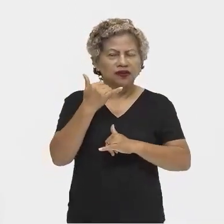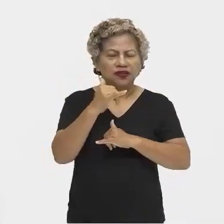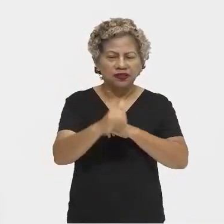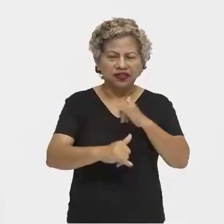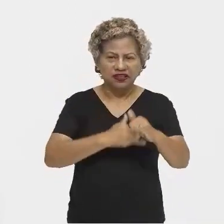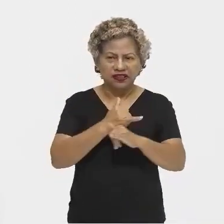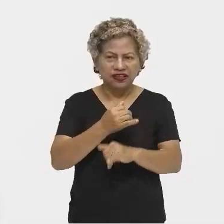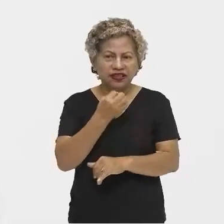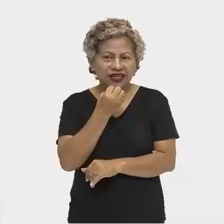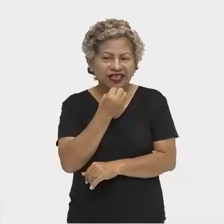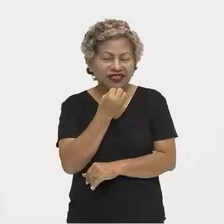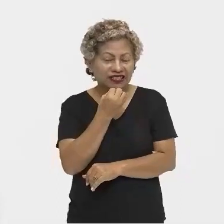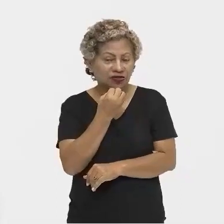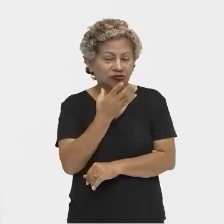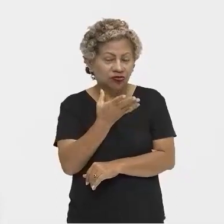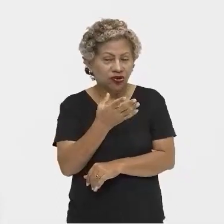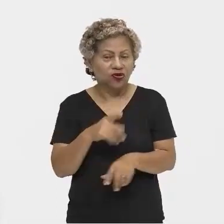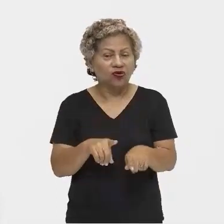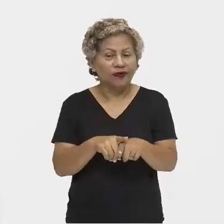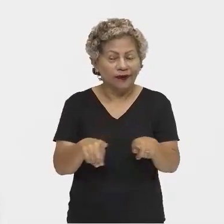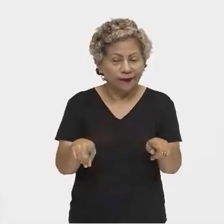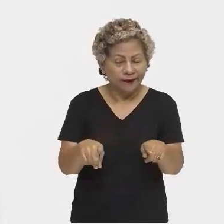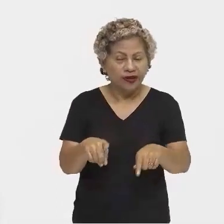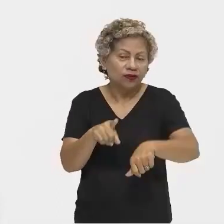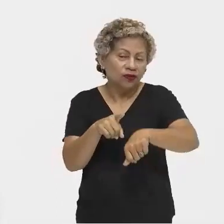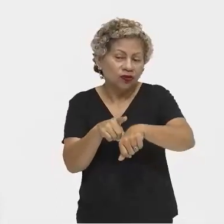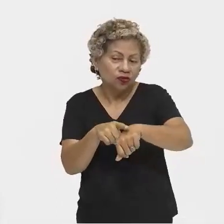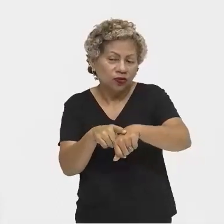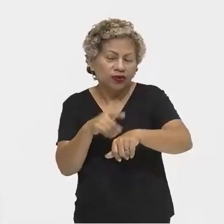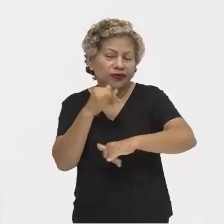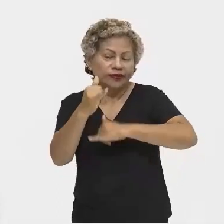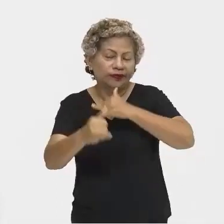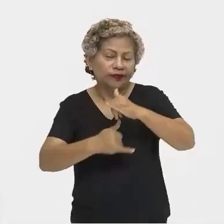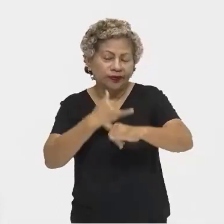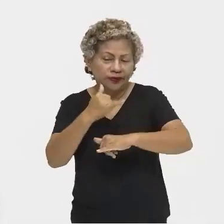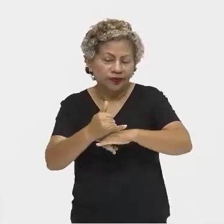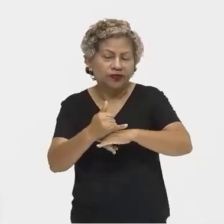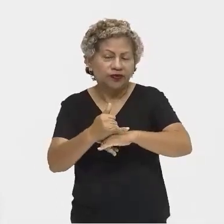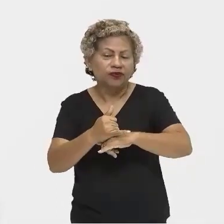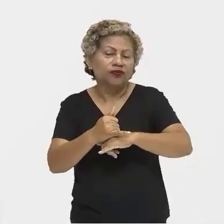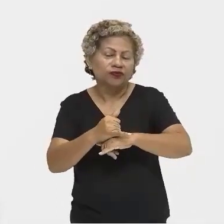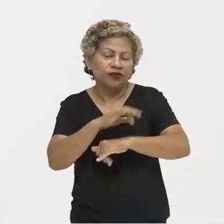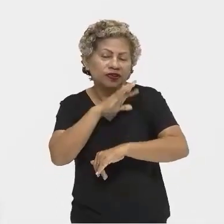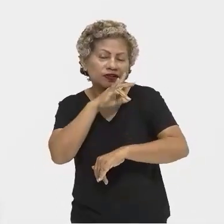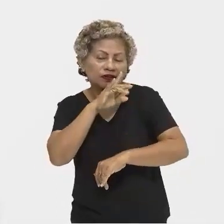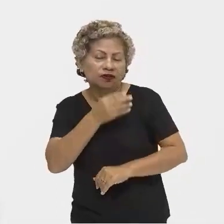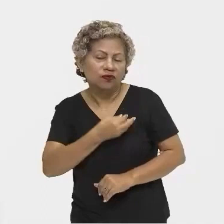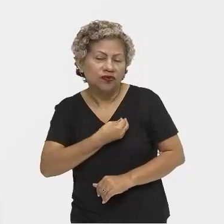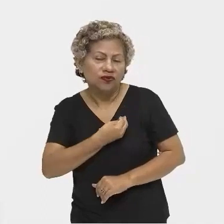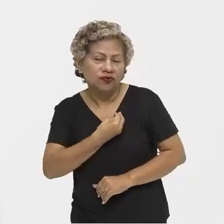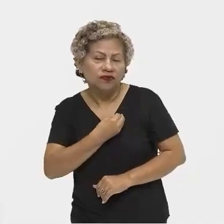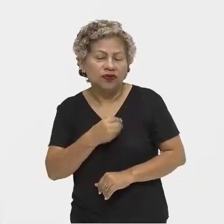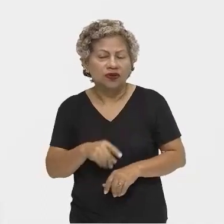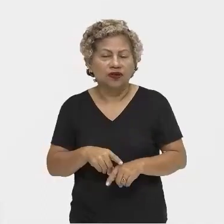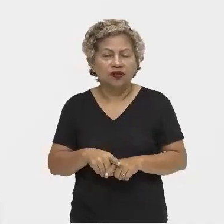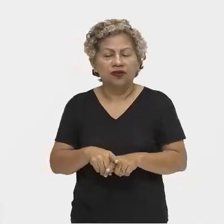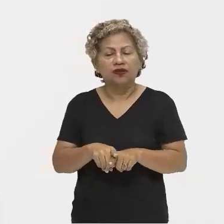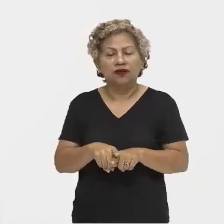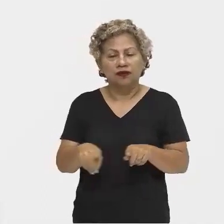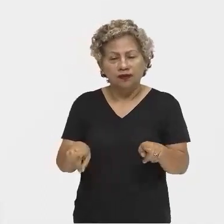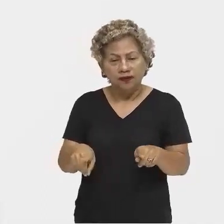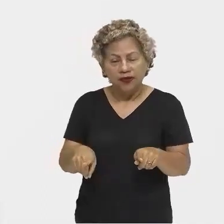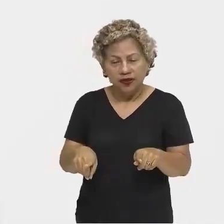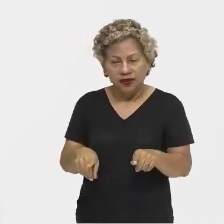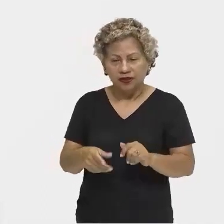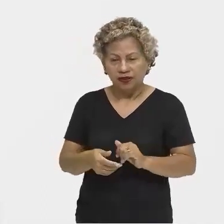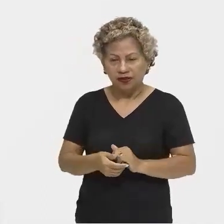É. Mas alguma hora ela vai nos atrapalhar, a não ser no momento que nós estamos pesquisando, estudando através dela, certo?